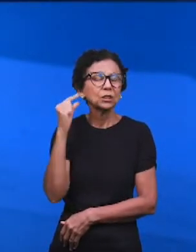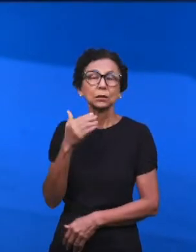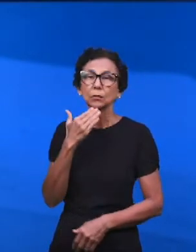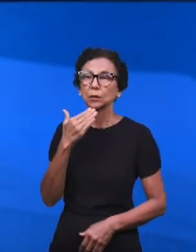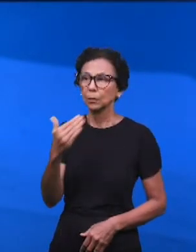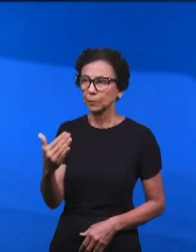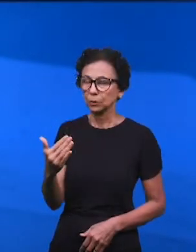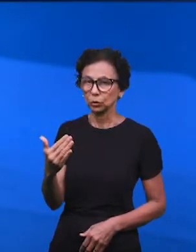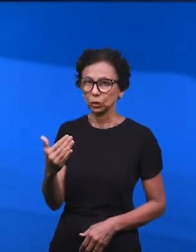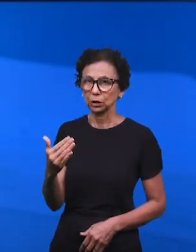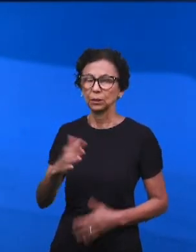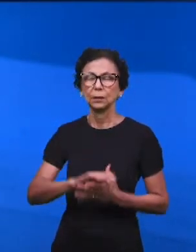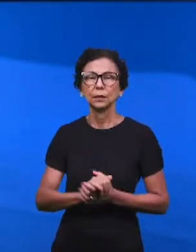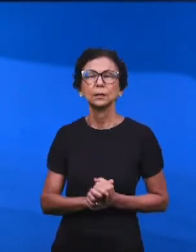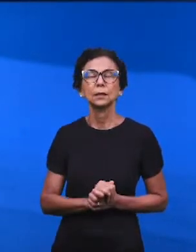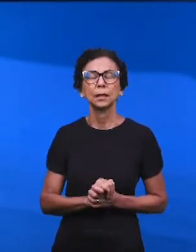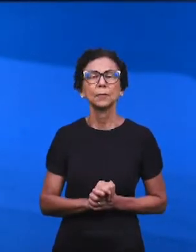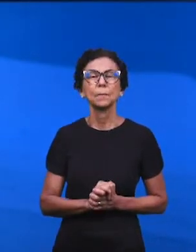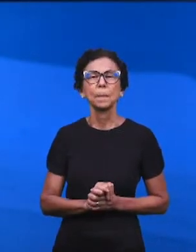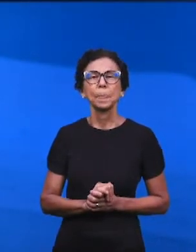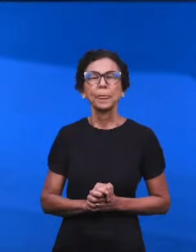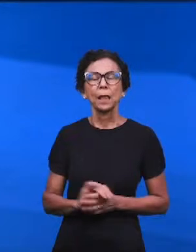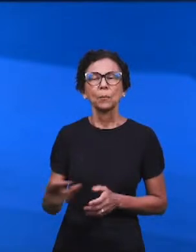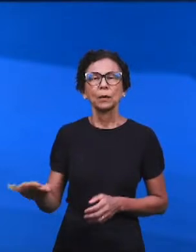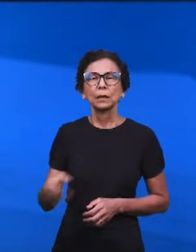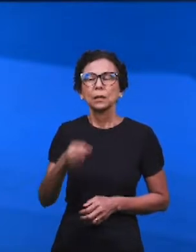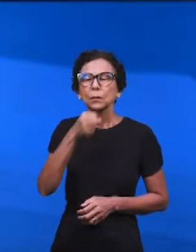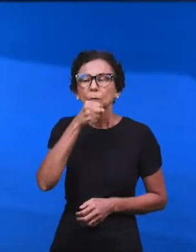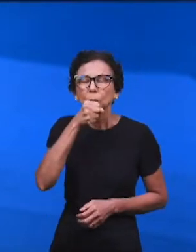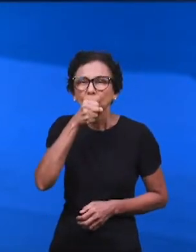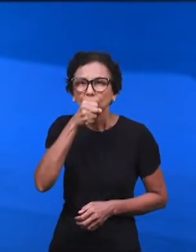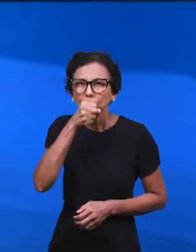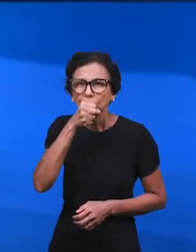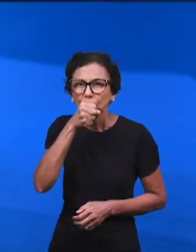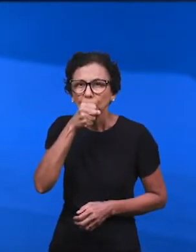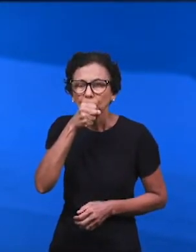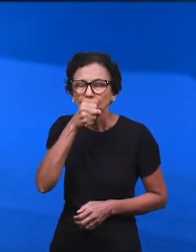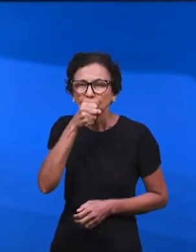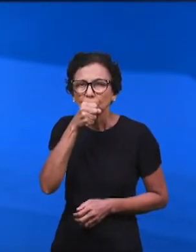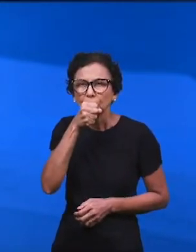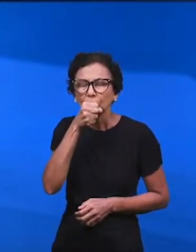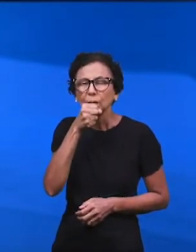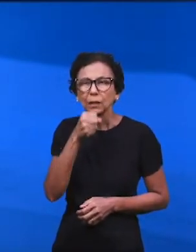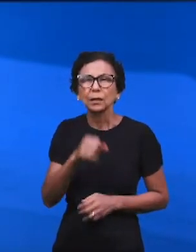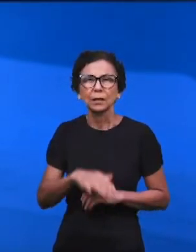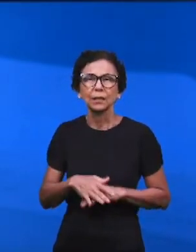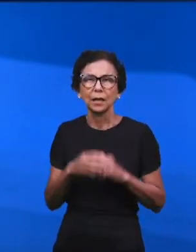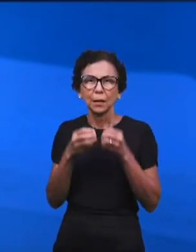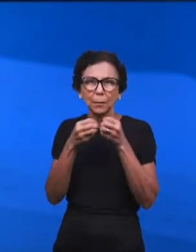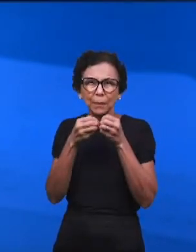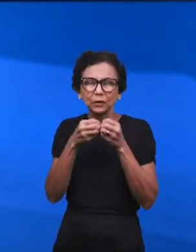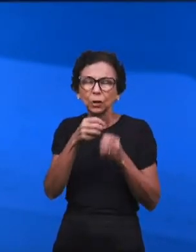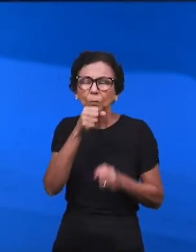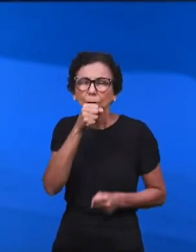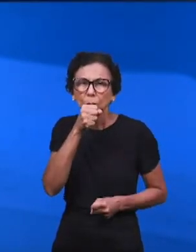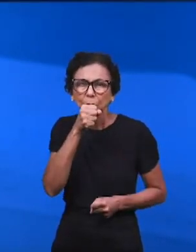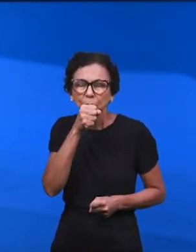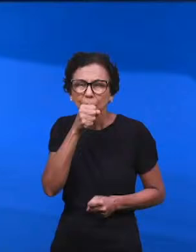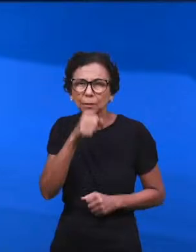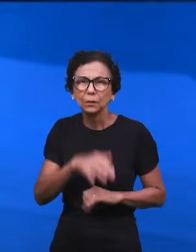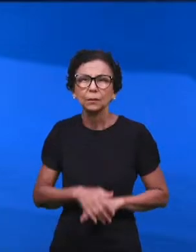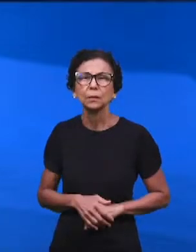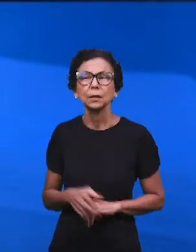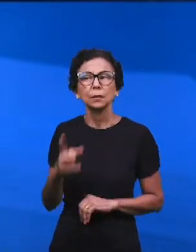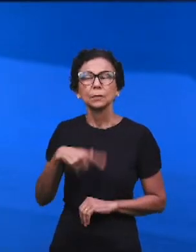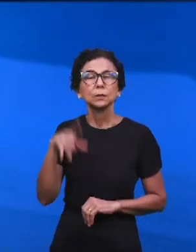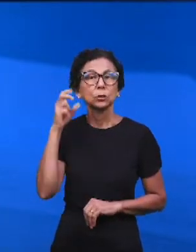pedir àquela criança que vai ler para chegar mais próximo do microfone, para na hora da leitura a gente, portanto, entender, né, todo mundo poder ouvir o